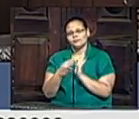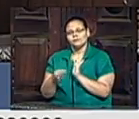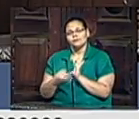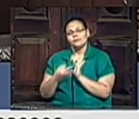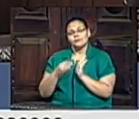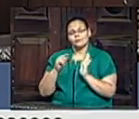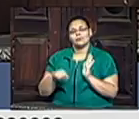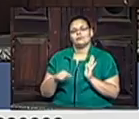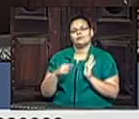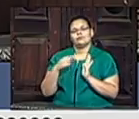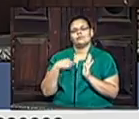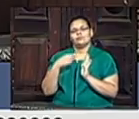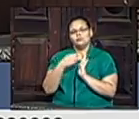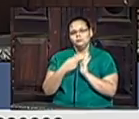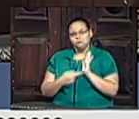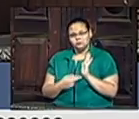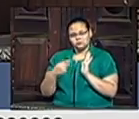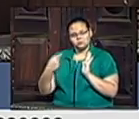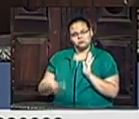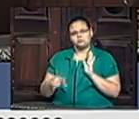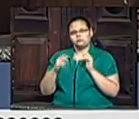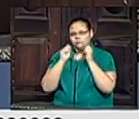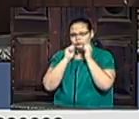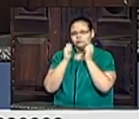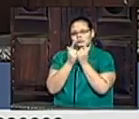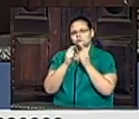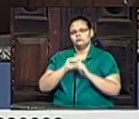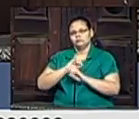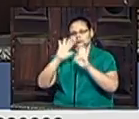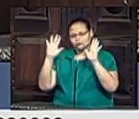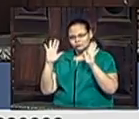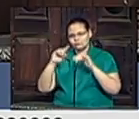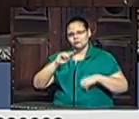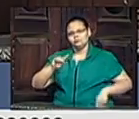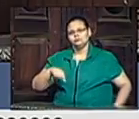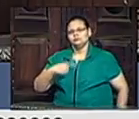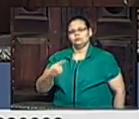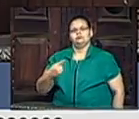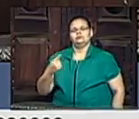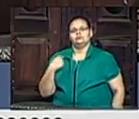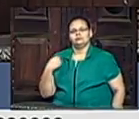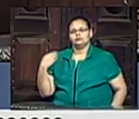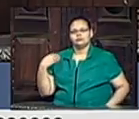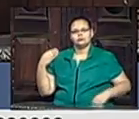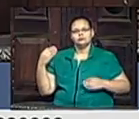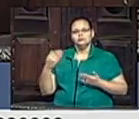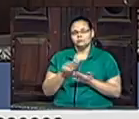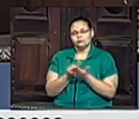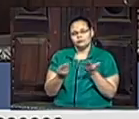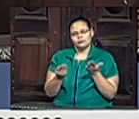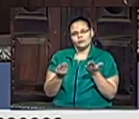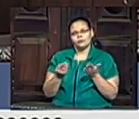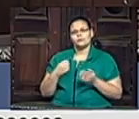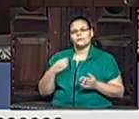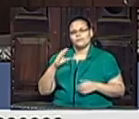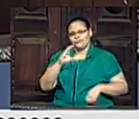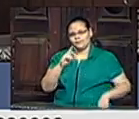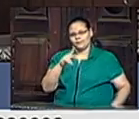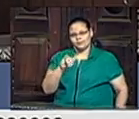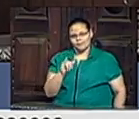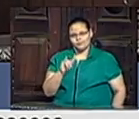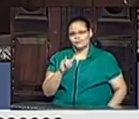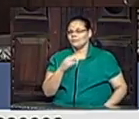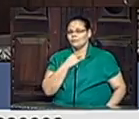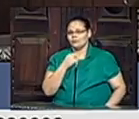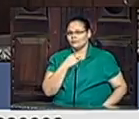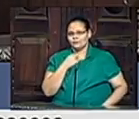regimento dessa casa é claro. Depois de dada entrada, não pode retirar a assinatura de CPI.